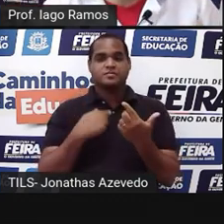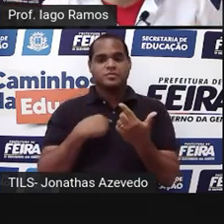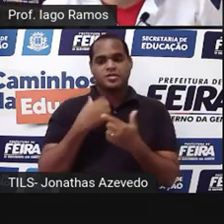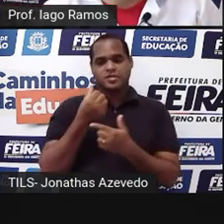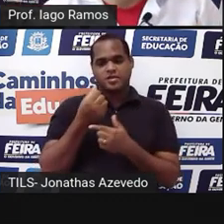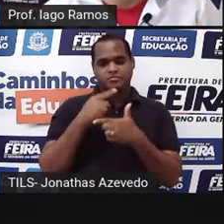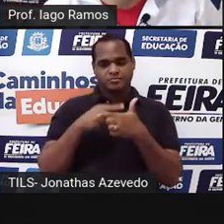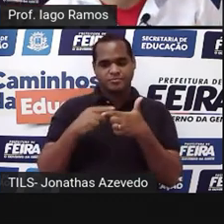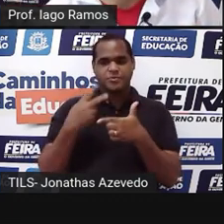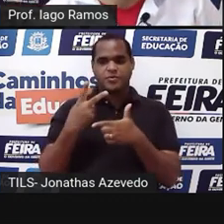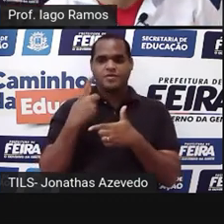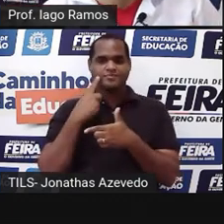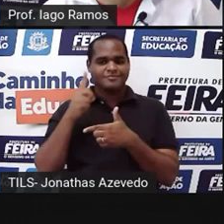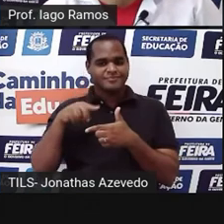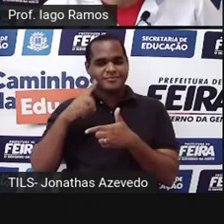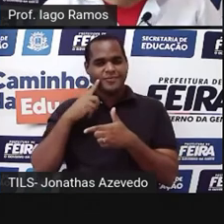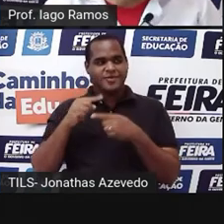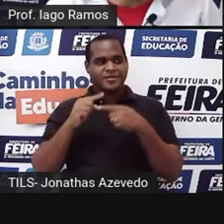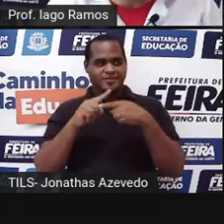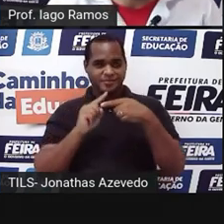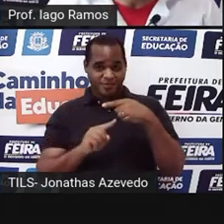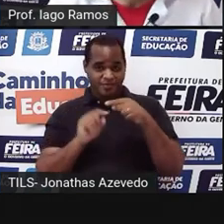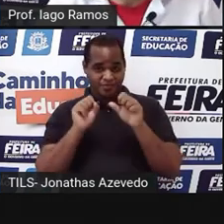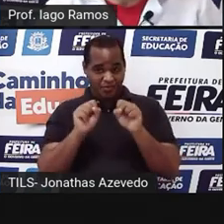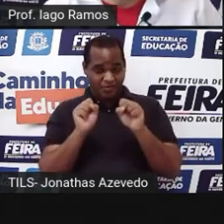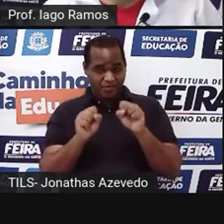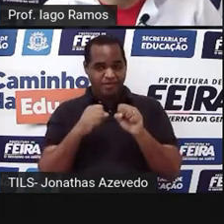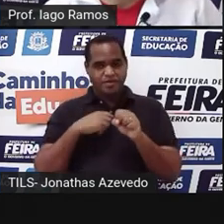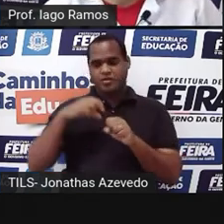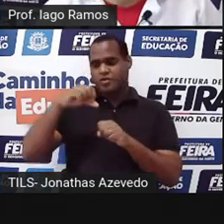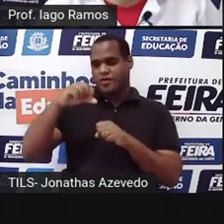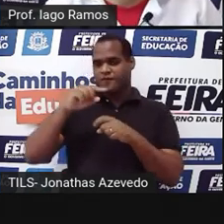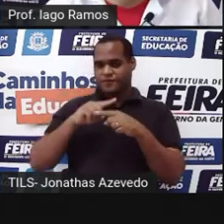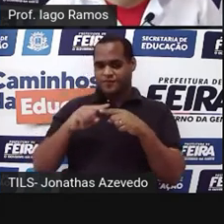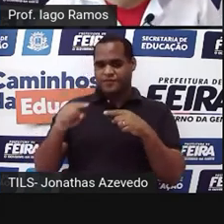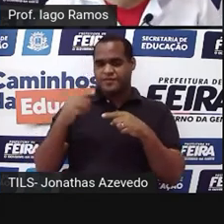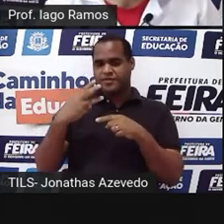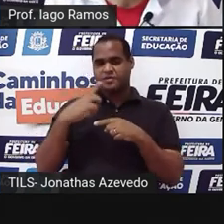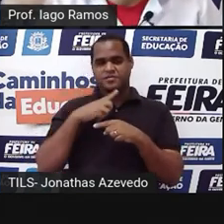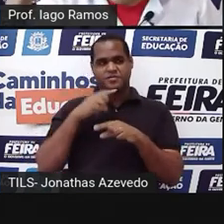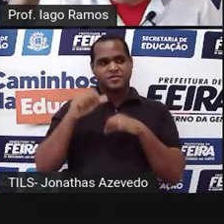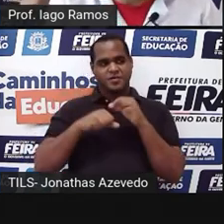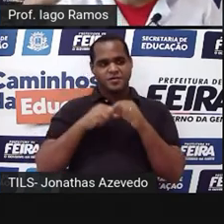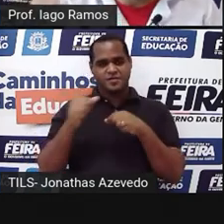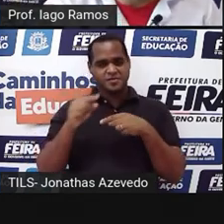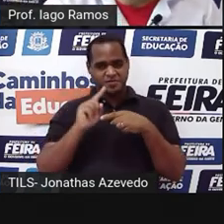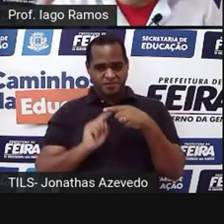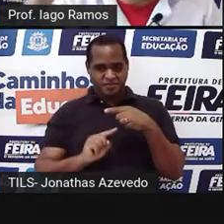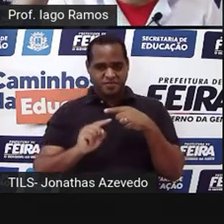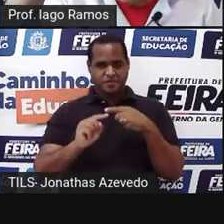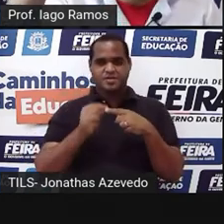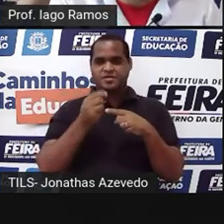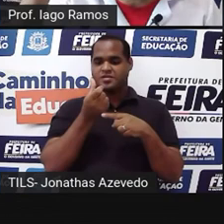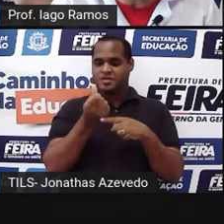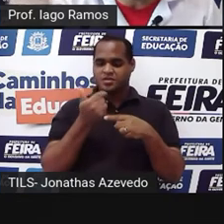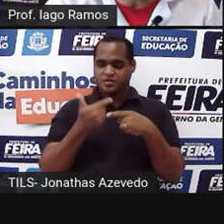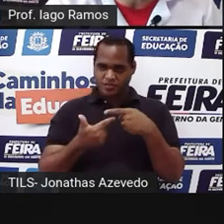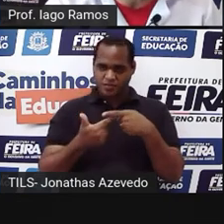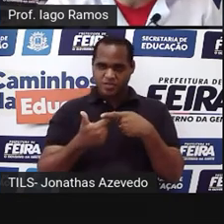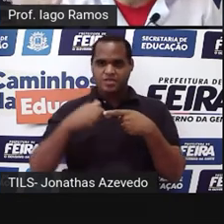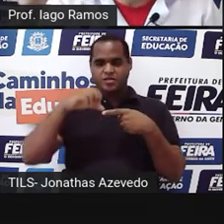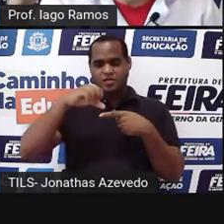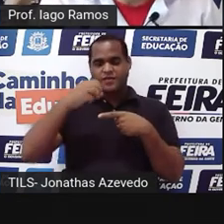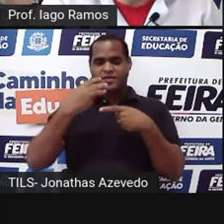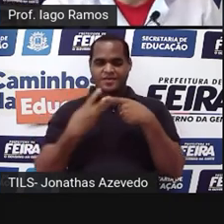para 2 usando a forma de fração. Os de 9 para 3 usando a forma de fração. 6 dividido por 2,